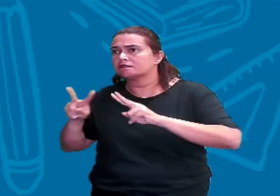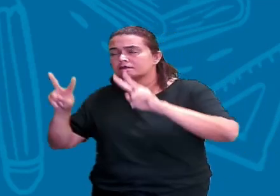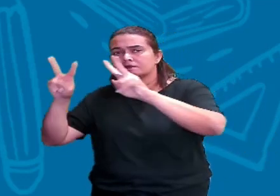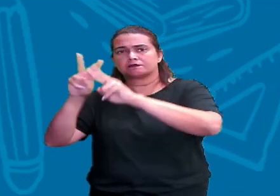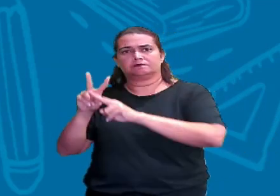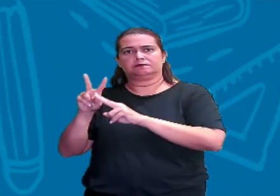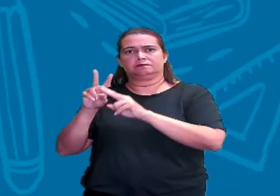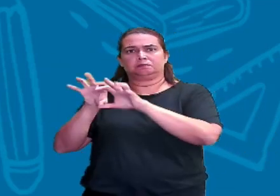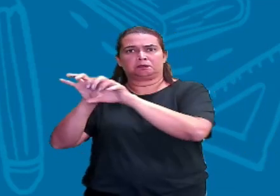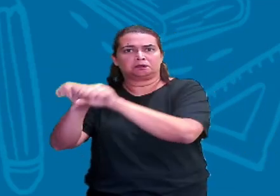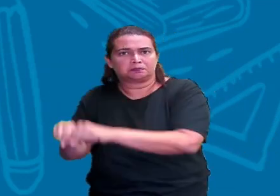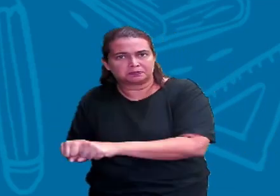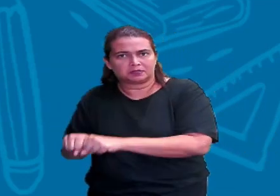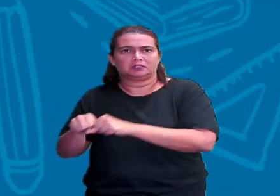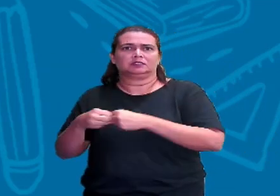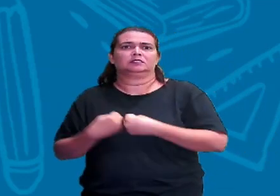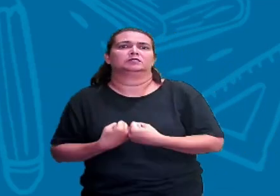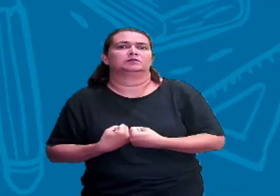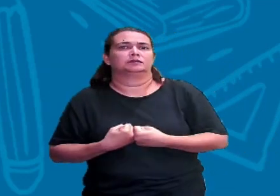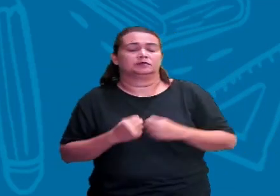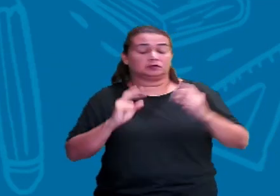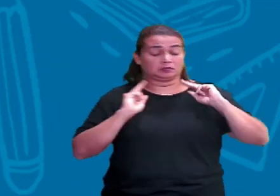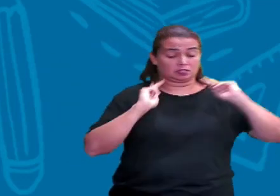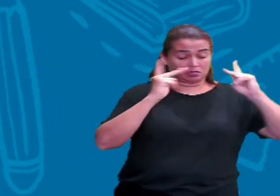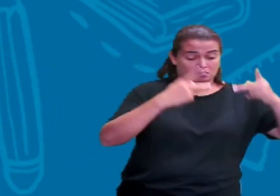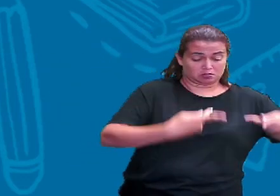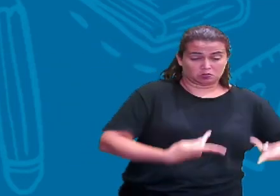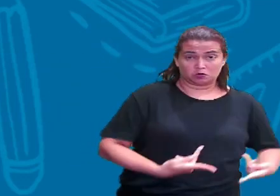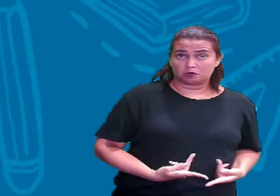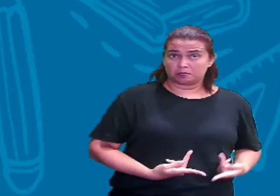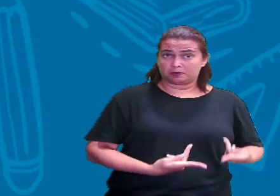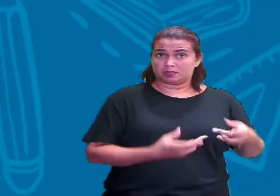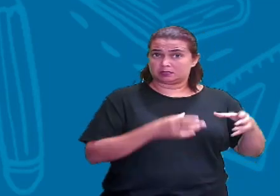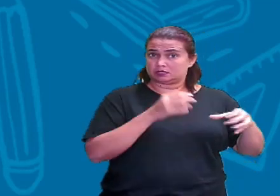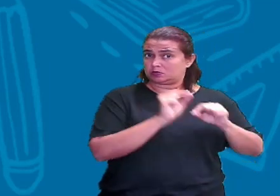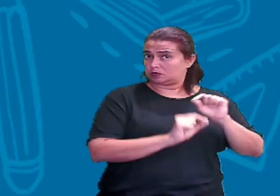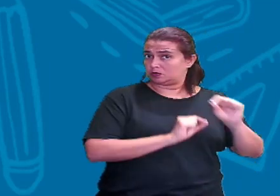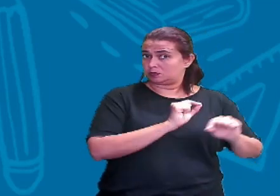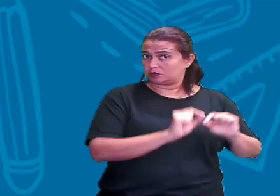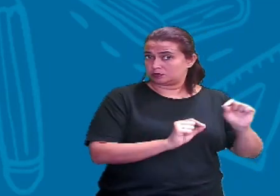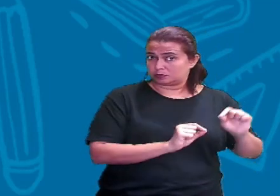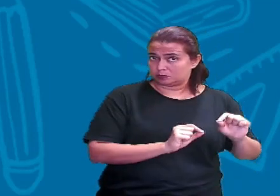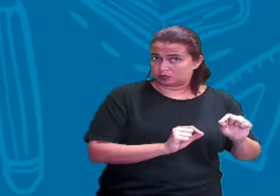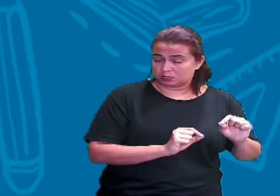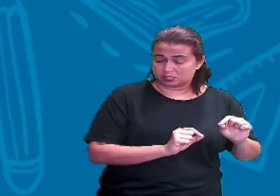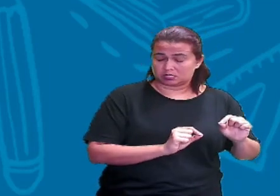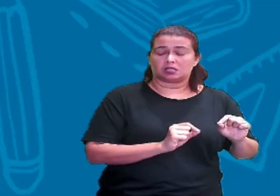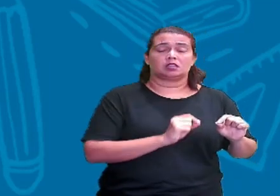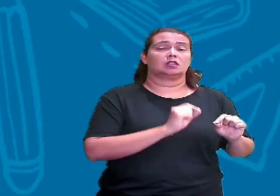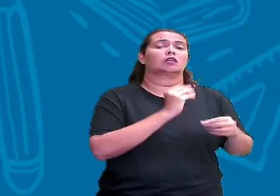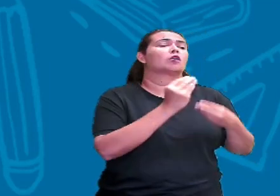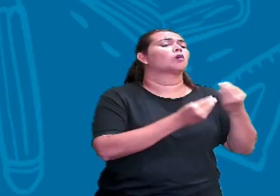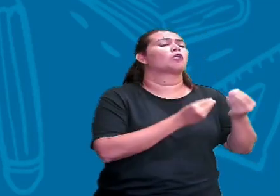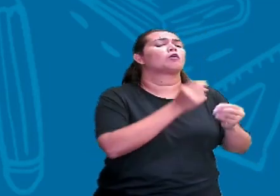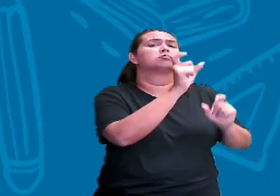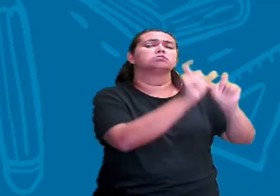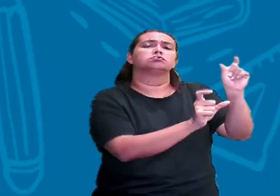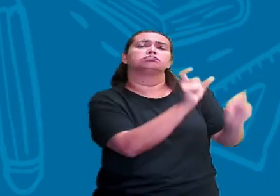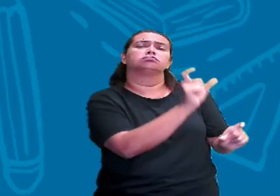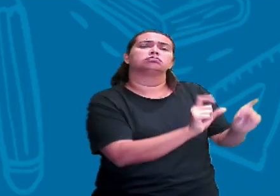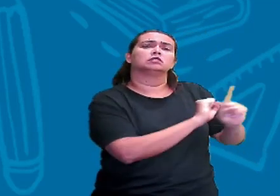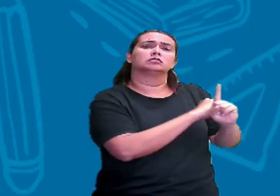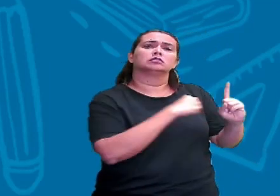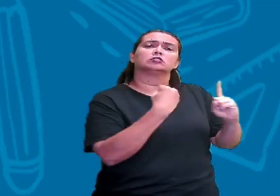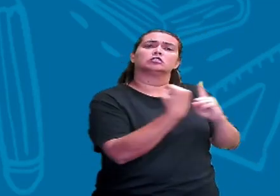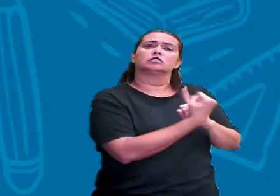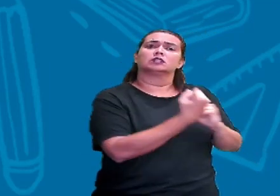geografia humana são aquelas que é aquela parte da geografia que vai estudar a intervenção humana dentro das sociedades,